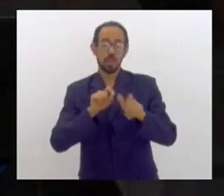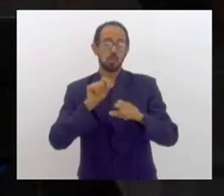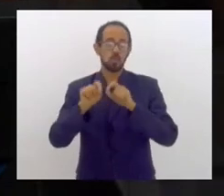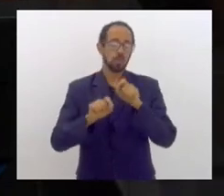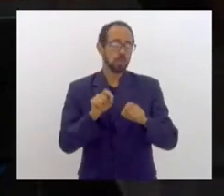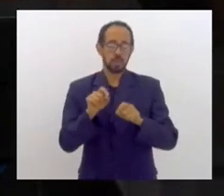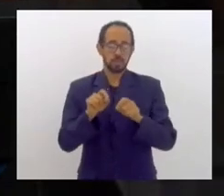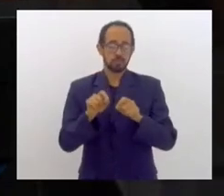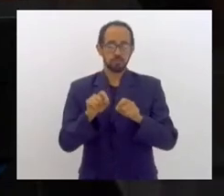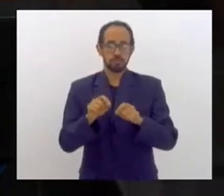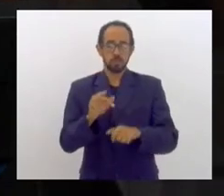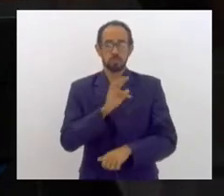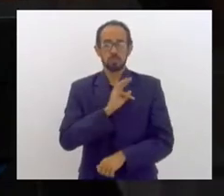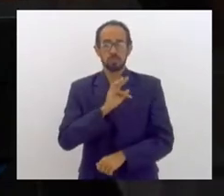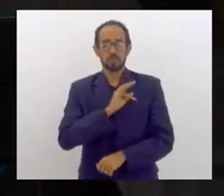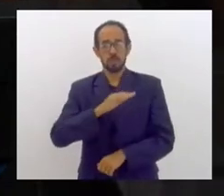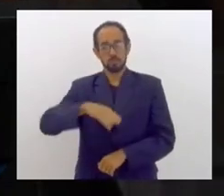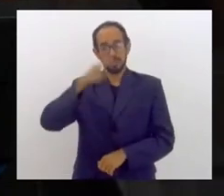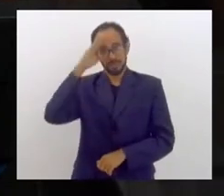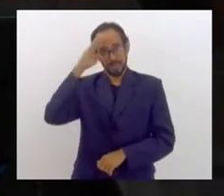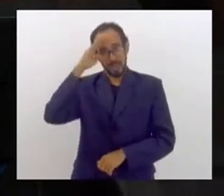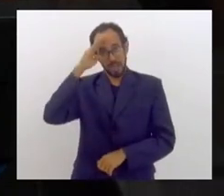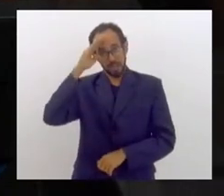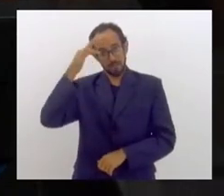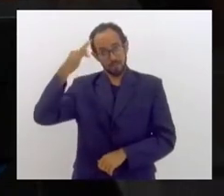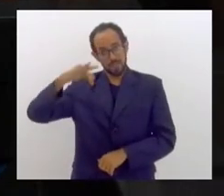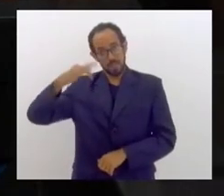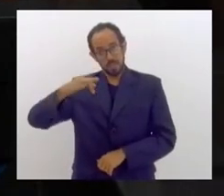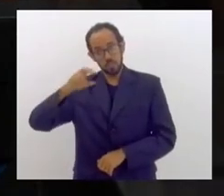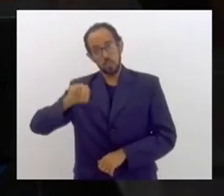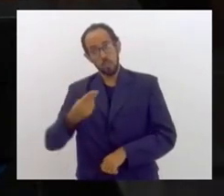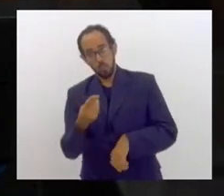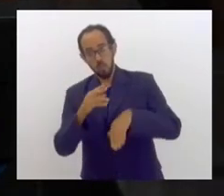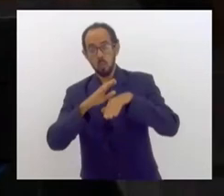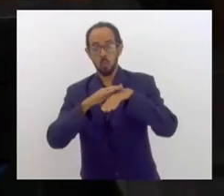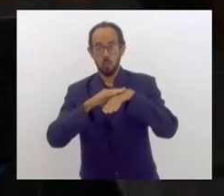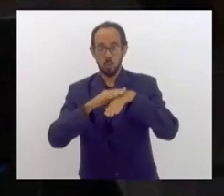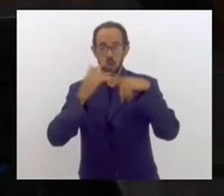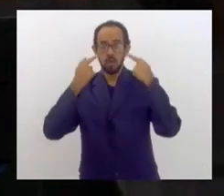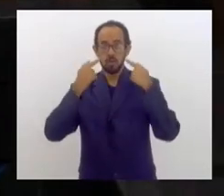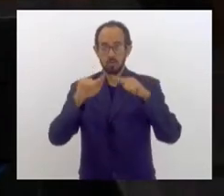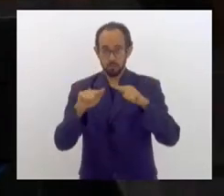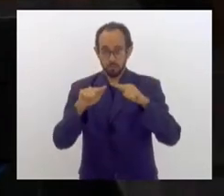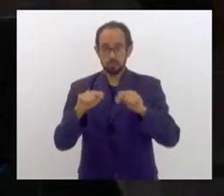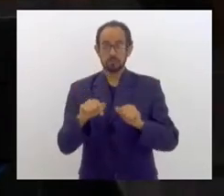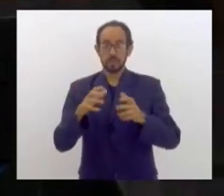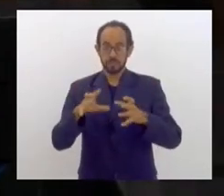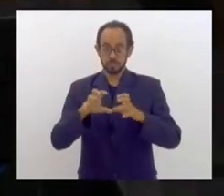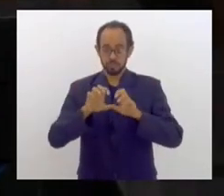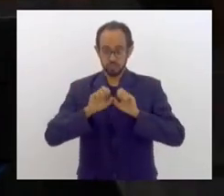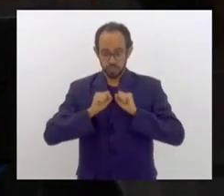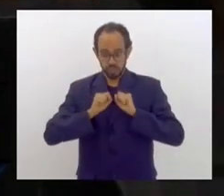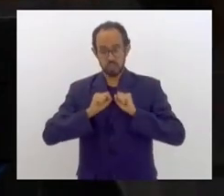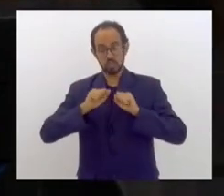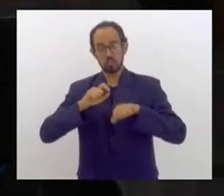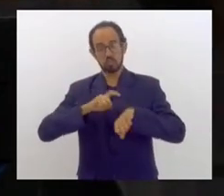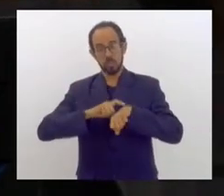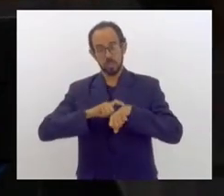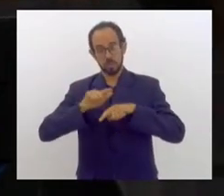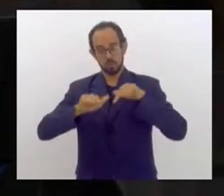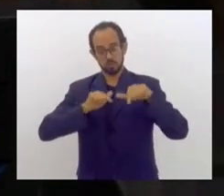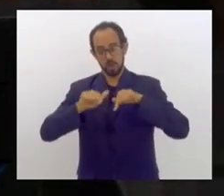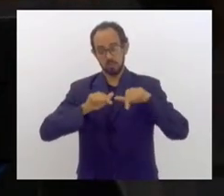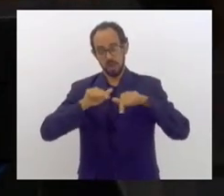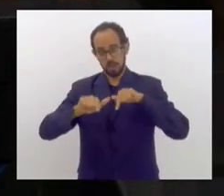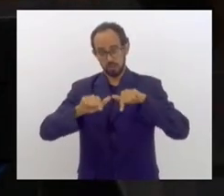seguinte: o policial militar ferido ou em face de moléstia grave adquirida no exercício de sua